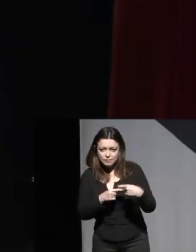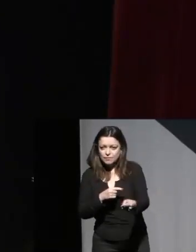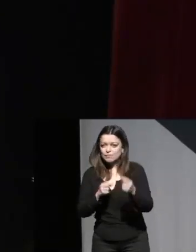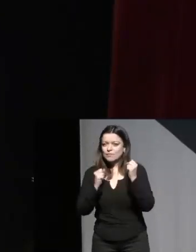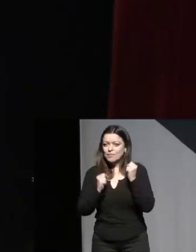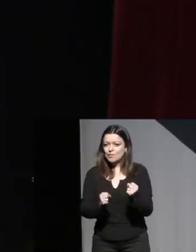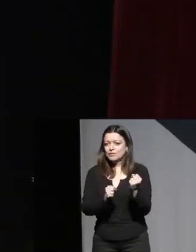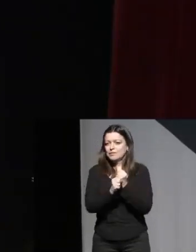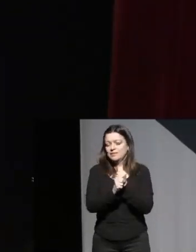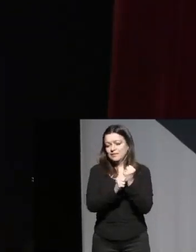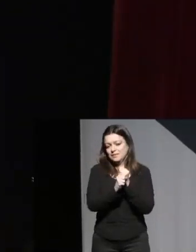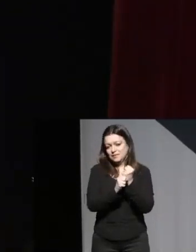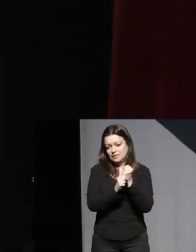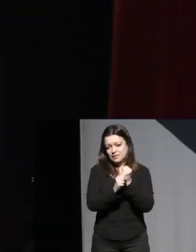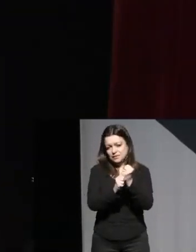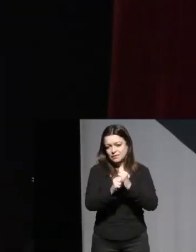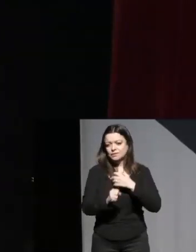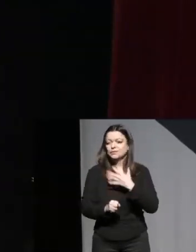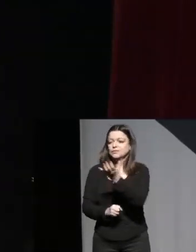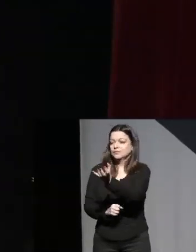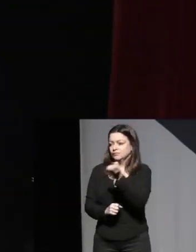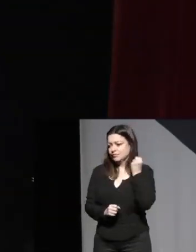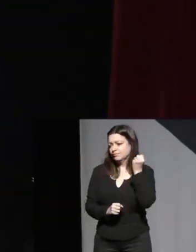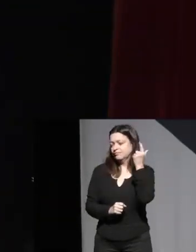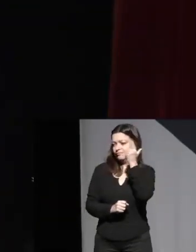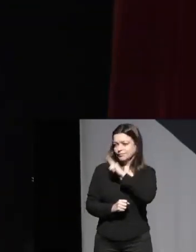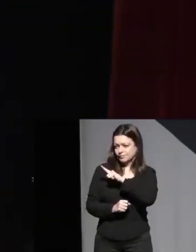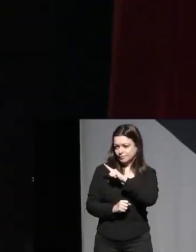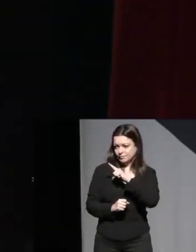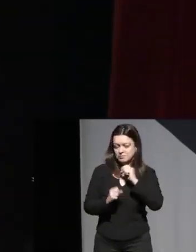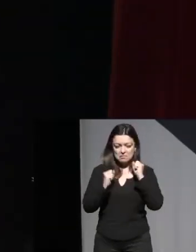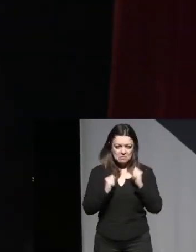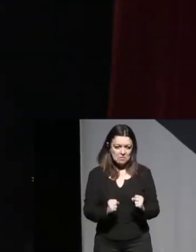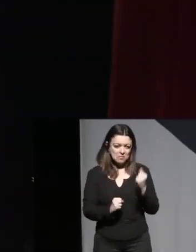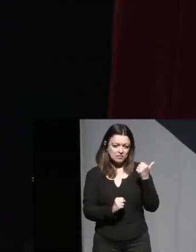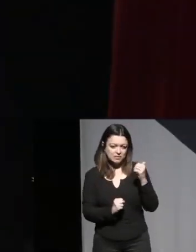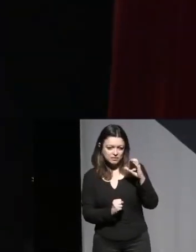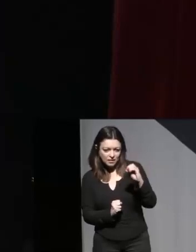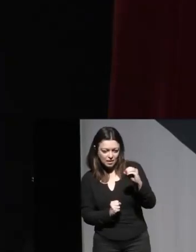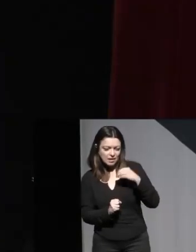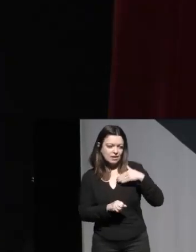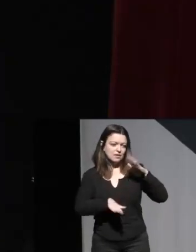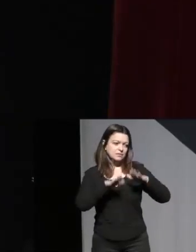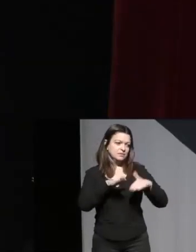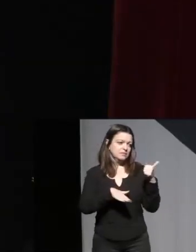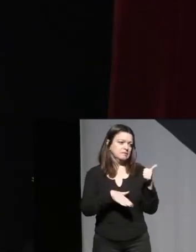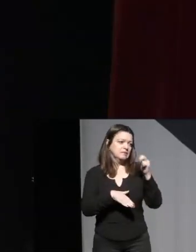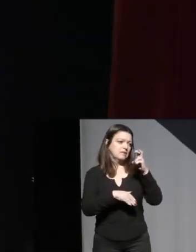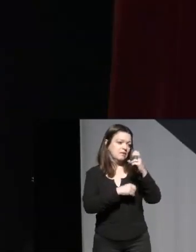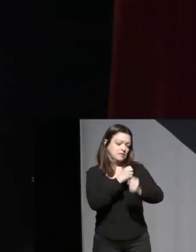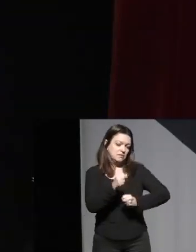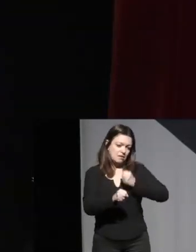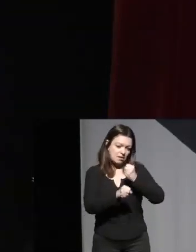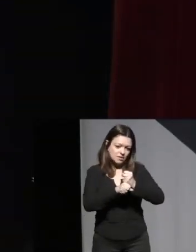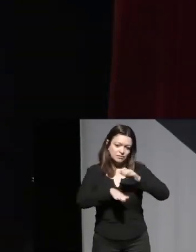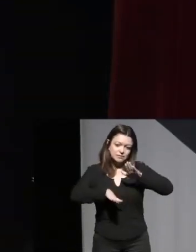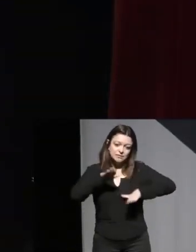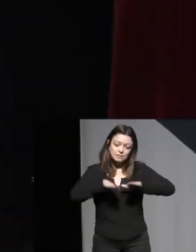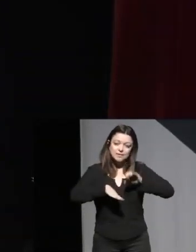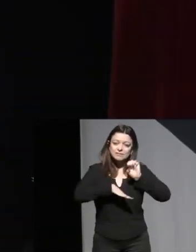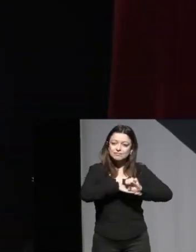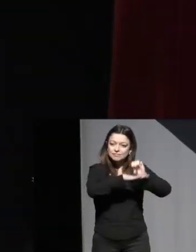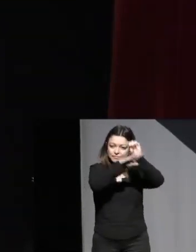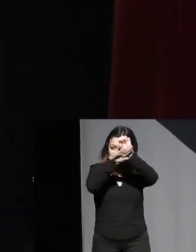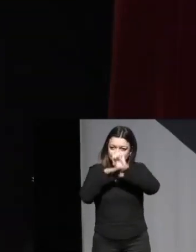anos, às vezes 10 anos, 5, 10, 15 anos, depende do Estado. Então, você aumenta a tributação